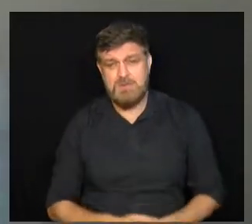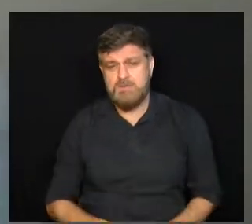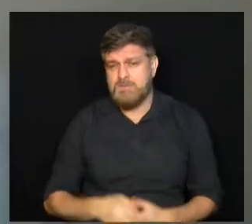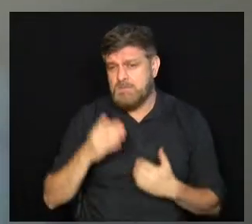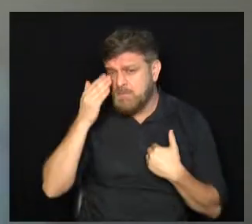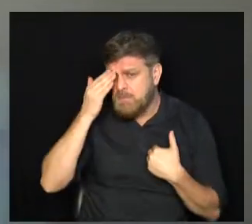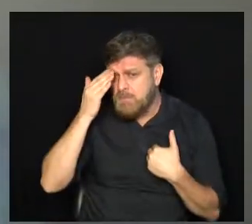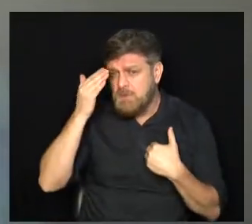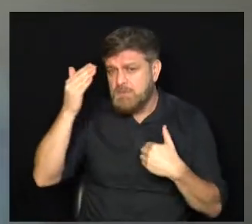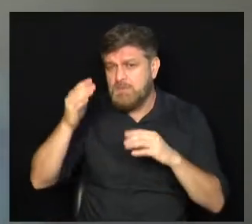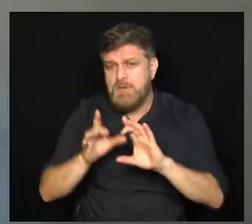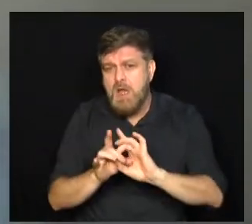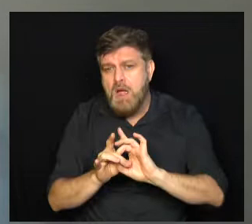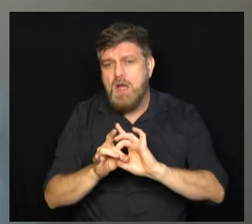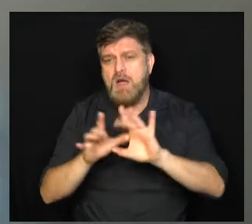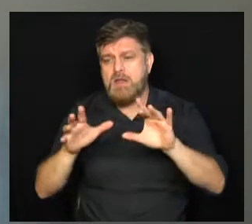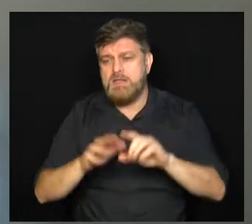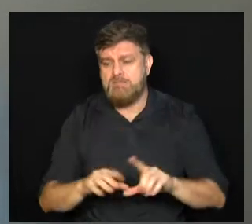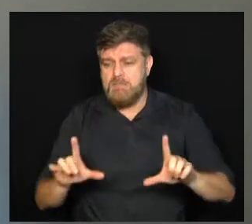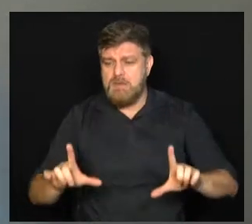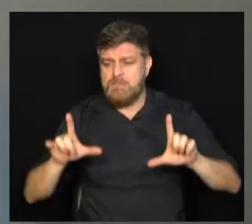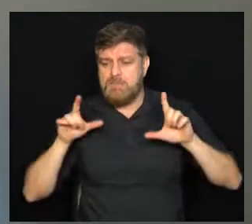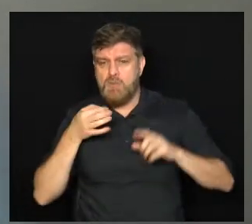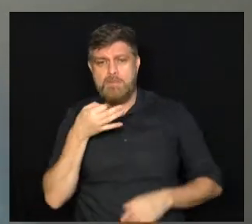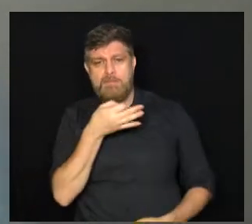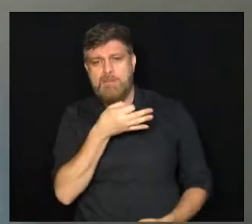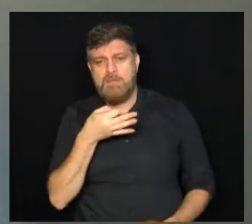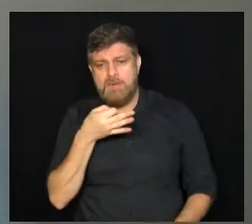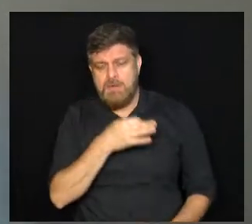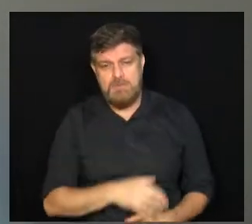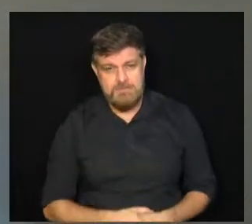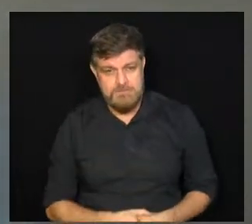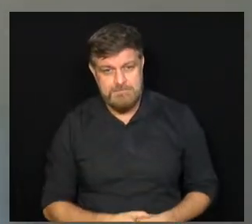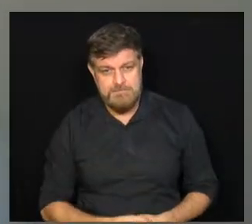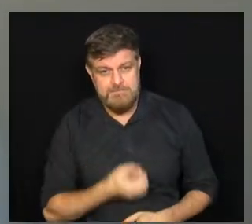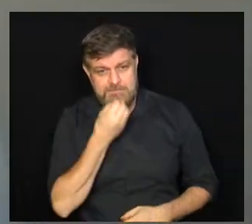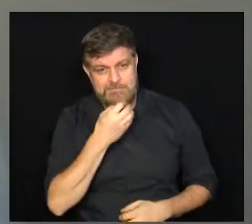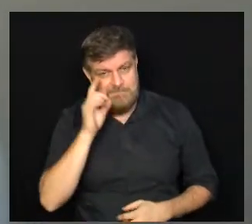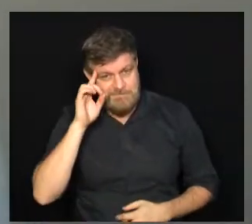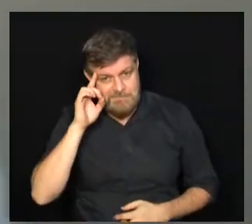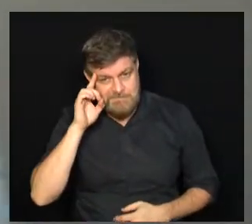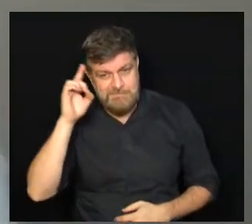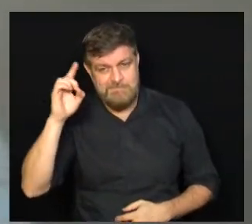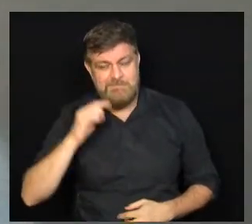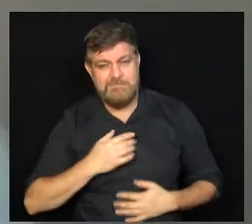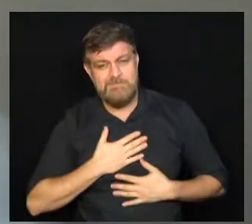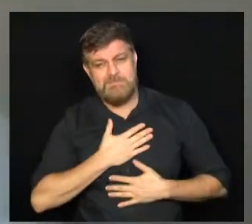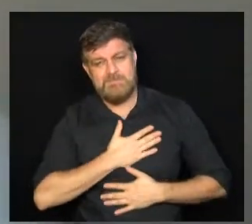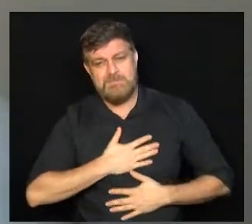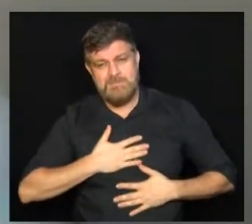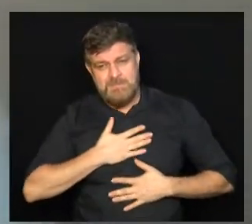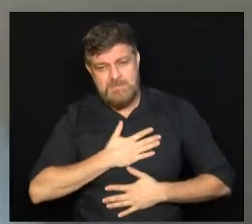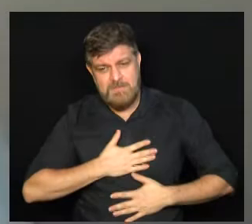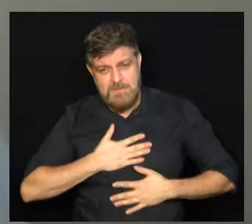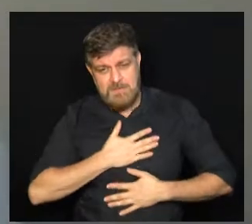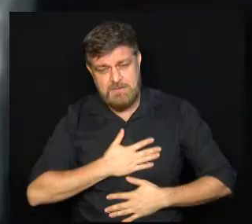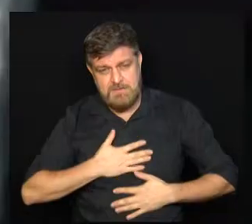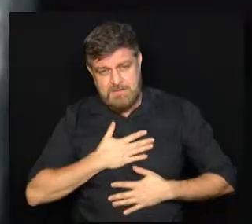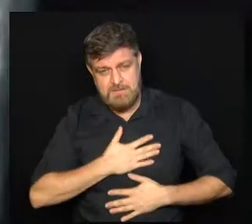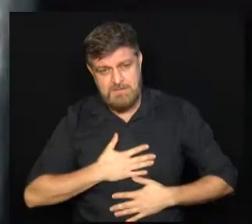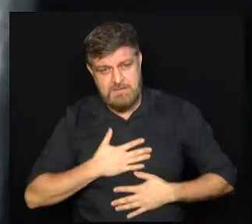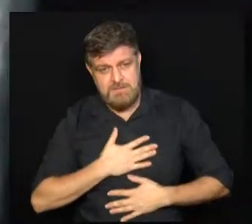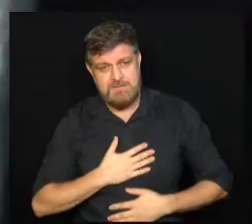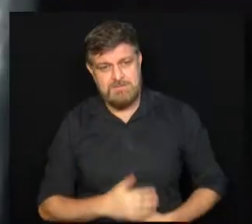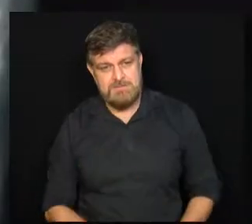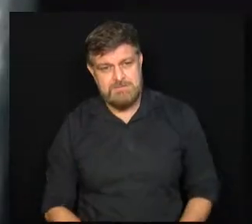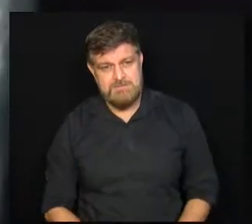obrigado, fique à vontade, por favor, Marcelo. Obrigado, bom dia. Um grande prazer ter